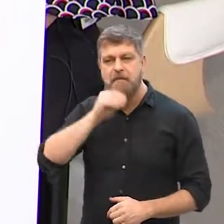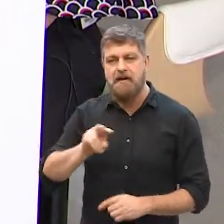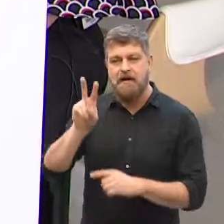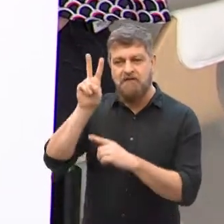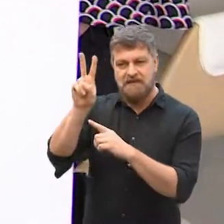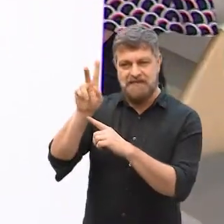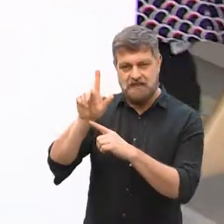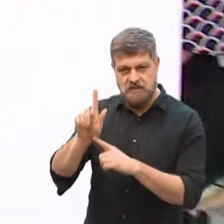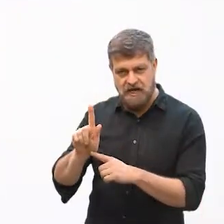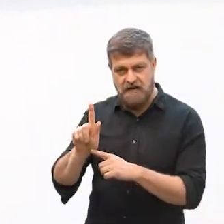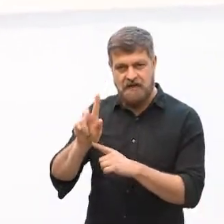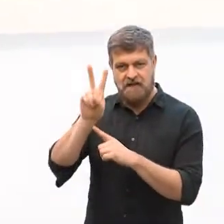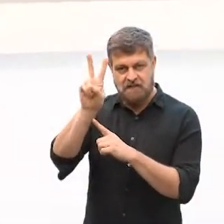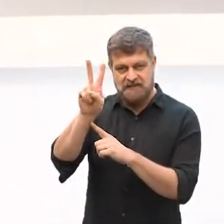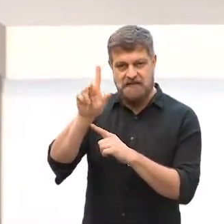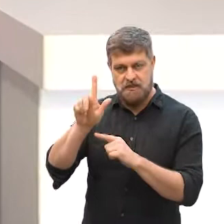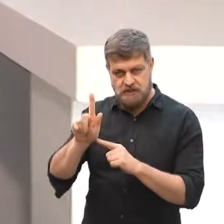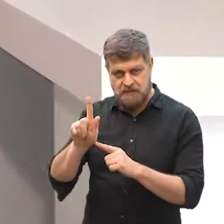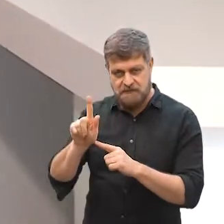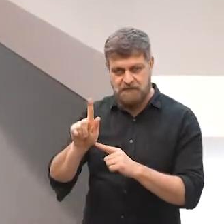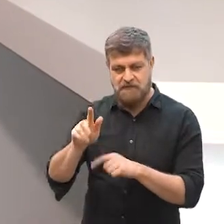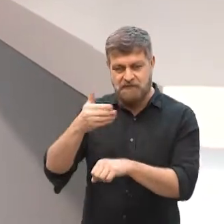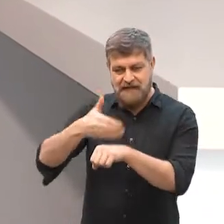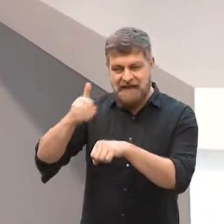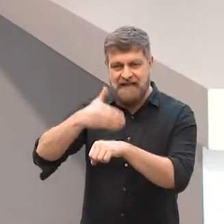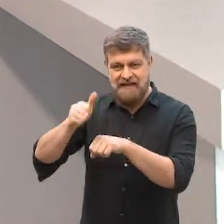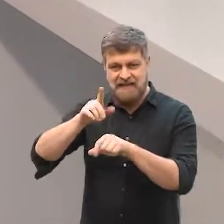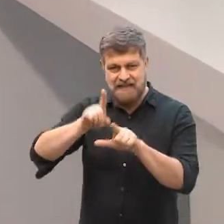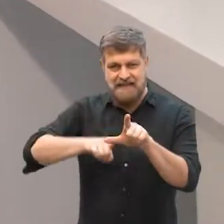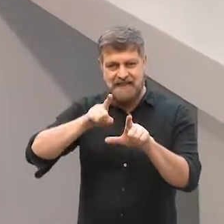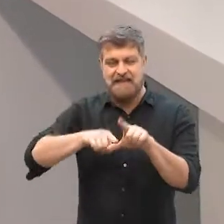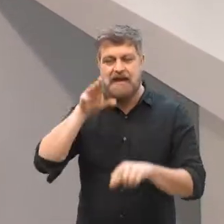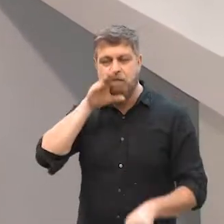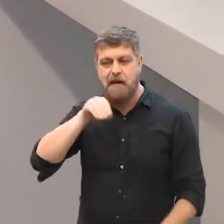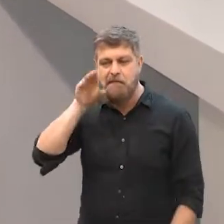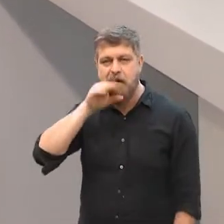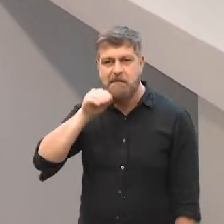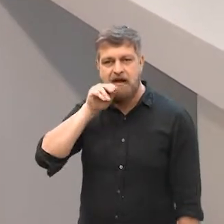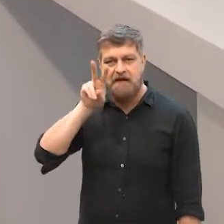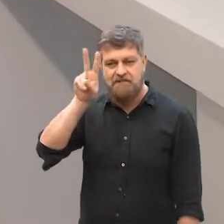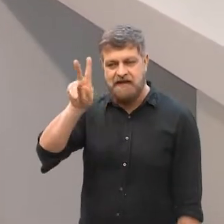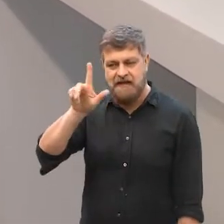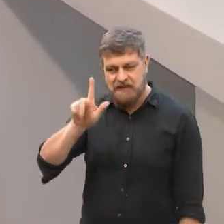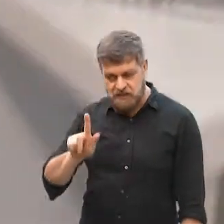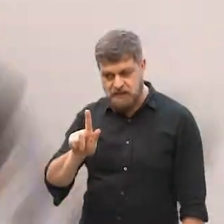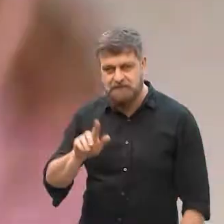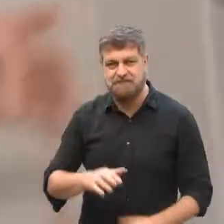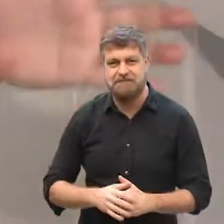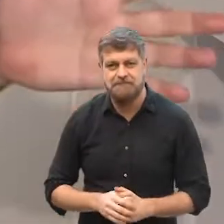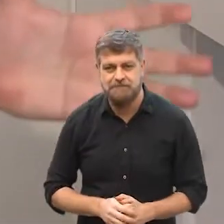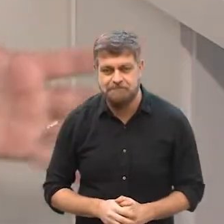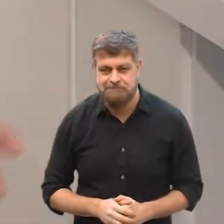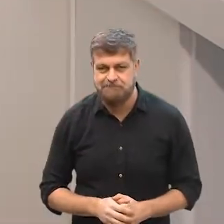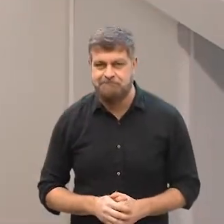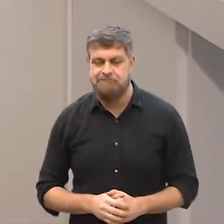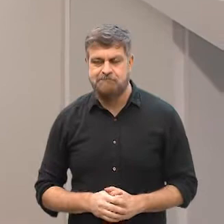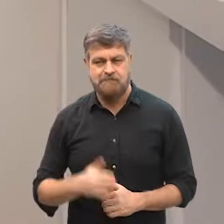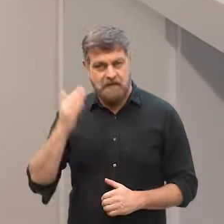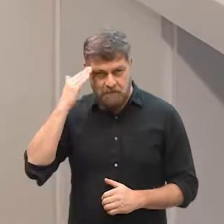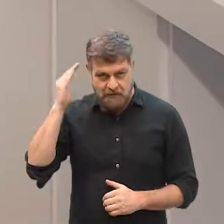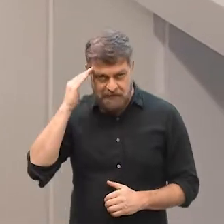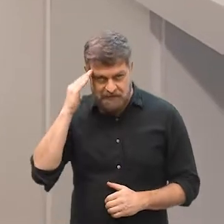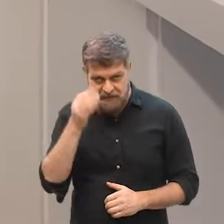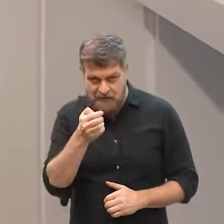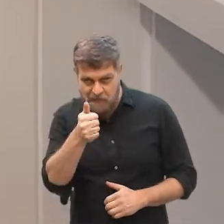vazajã, vazajã, vazajã, vazajã, vazajã, vazajã. Bom, e pra gente entender um